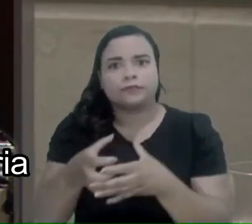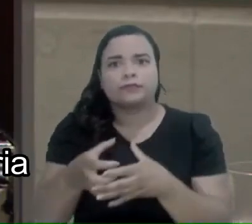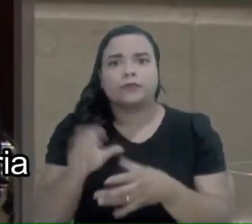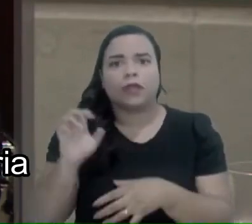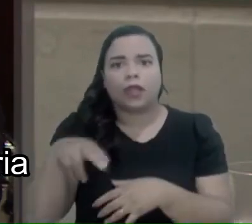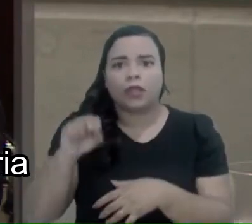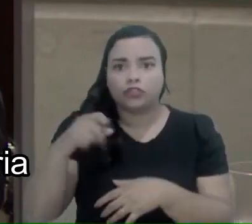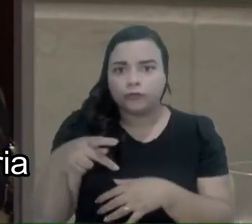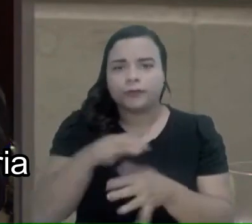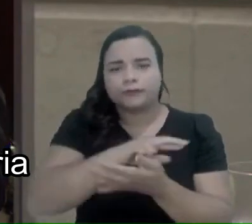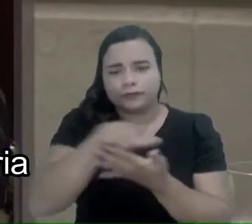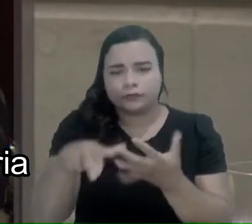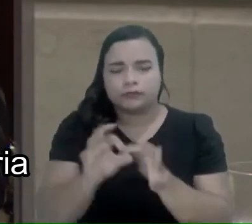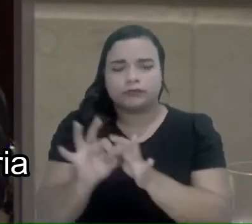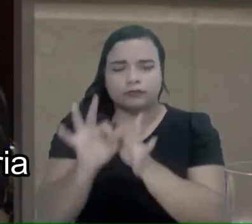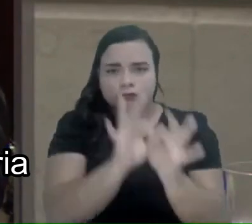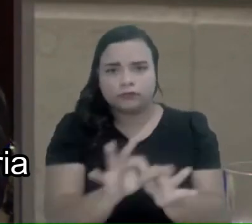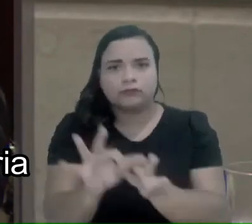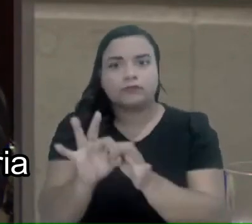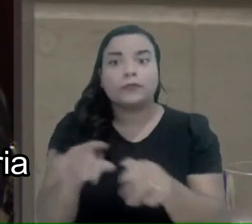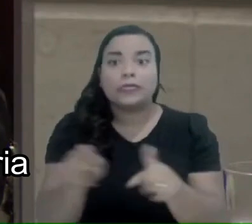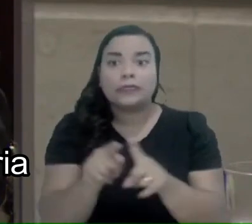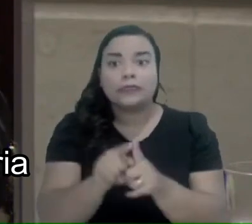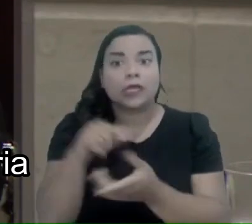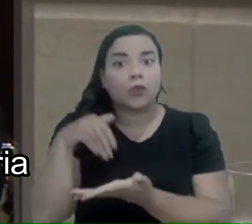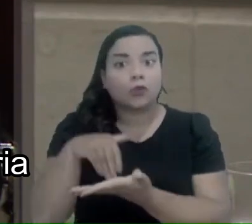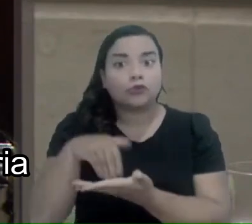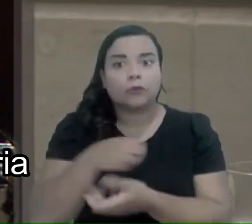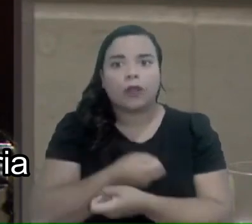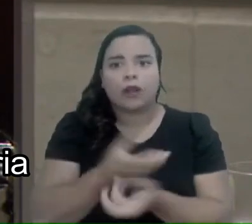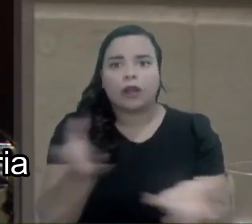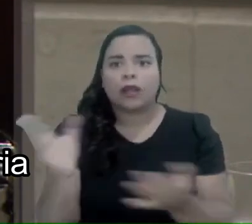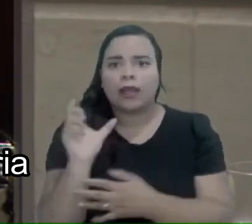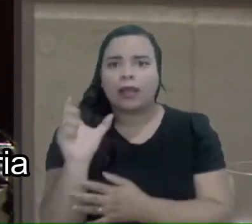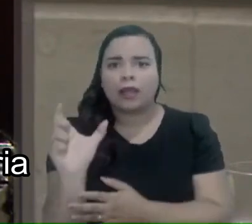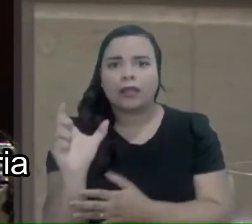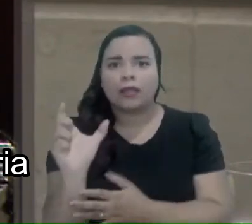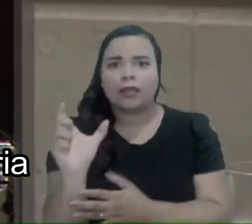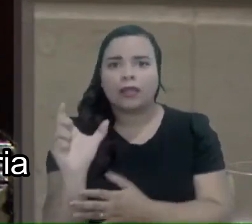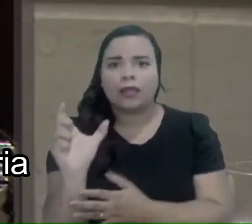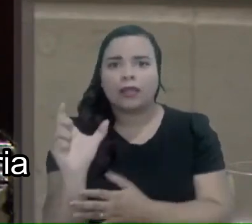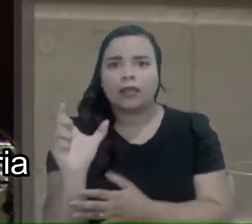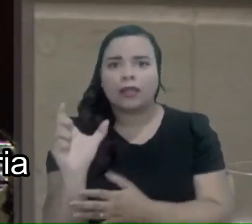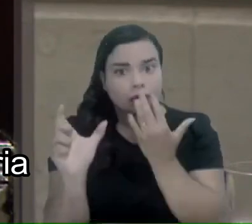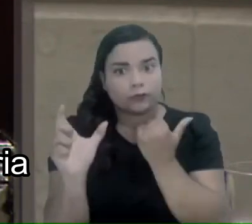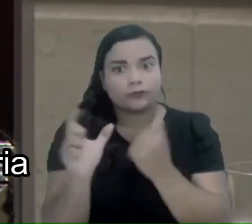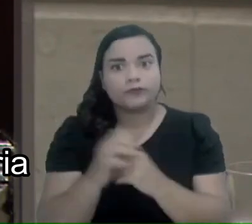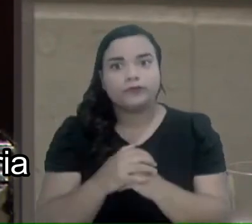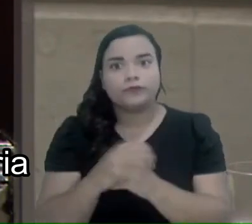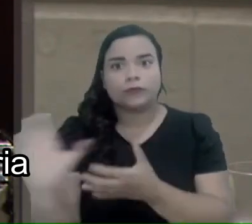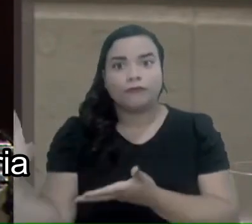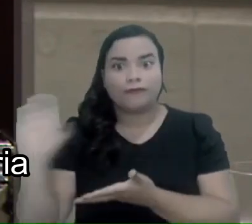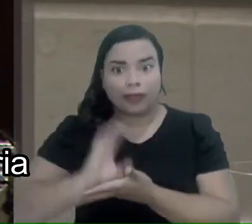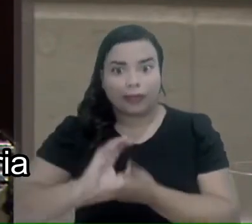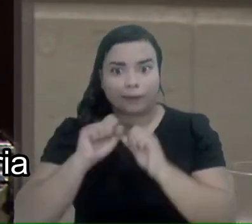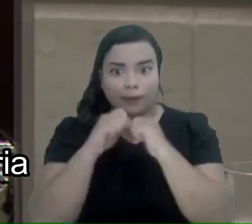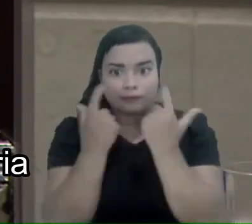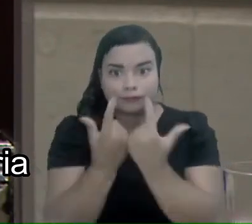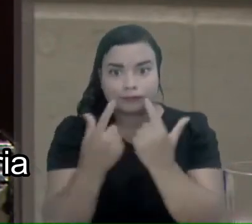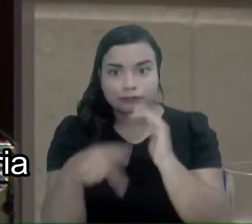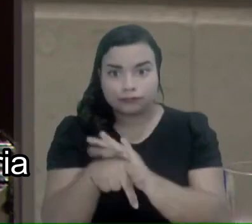etc. E, por fim, finalmente lançar o cartão alimentação. Veio uma verba da Alerj, essa verba foi